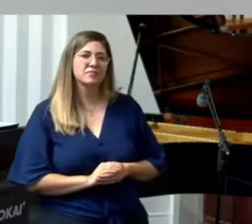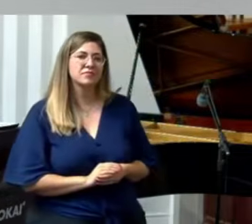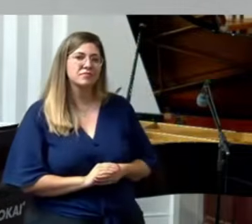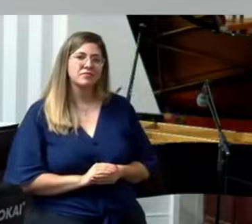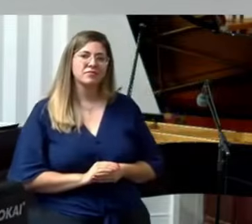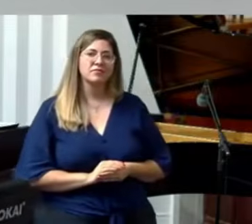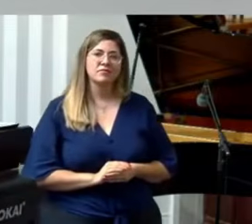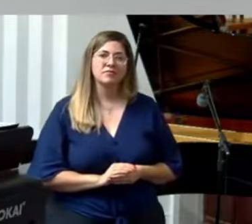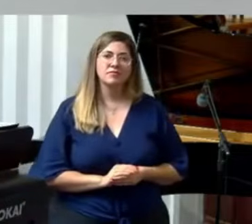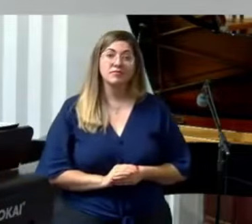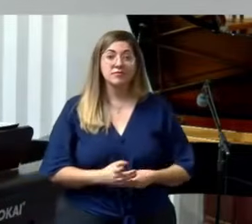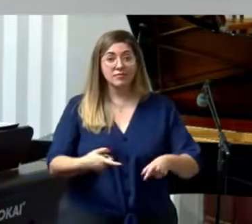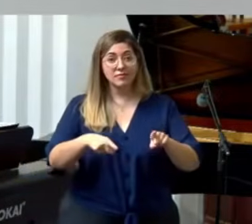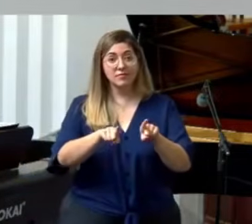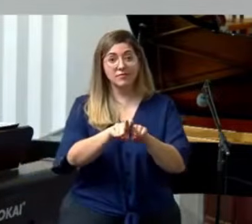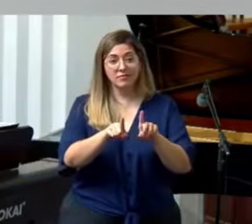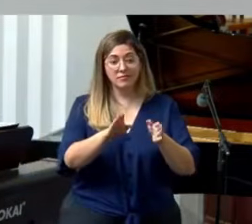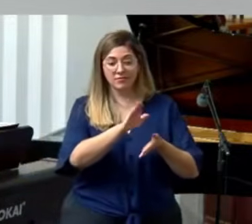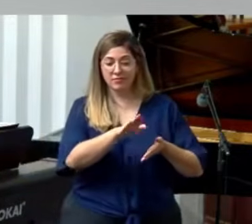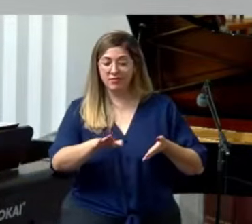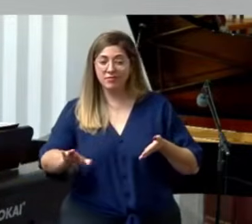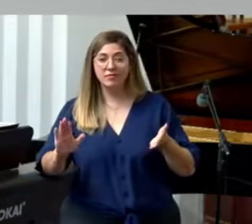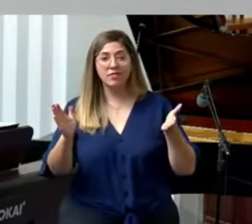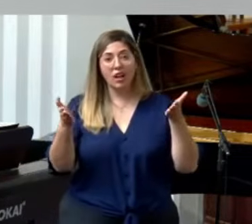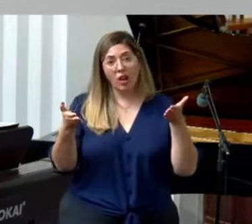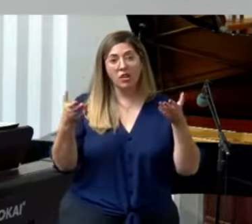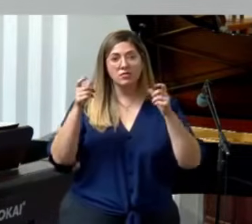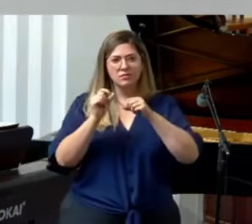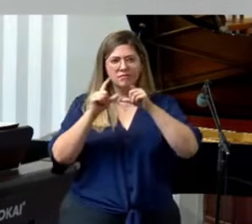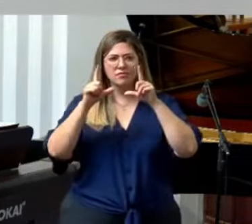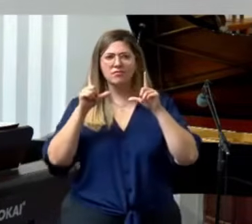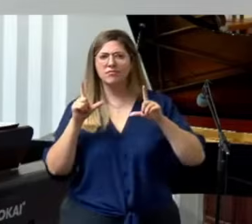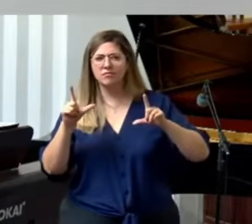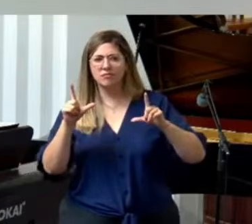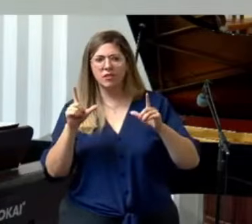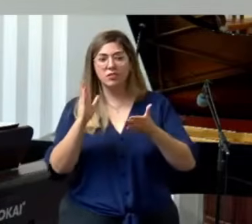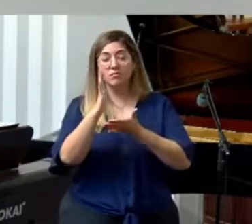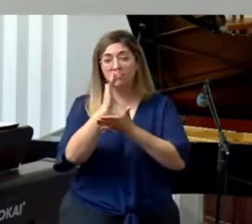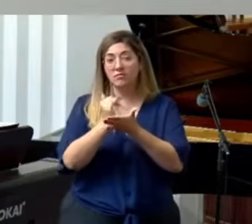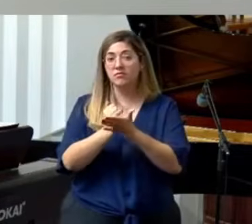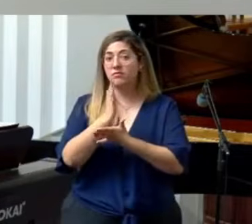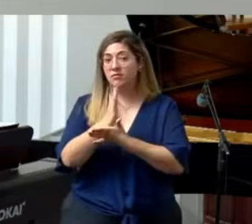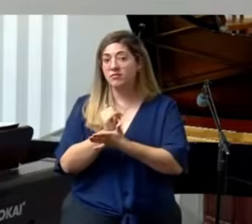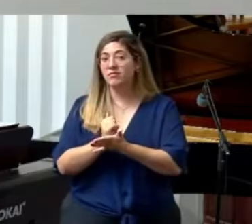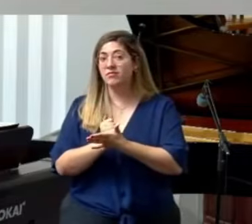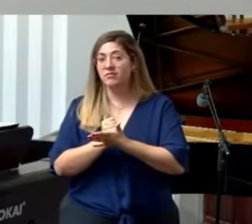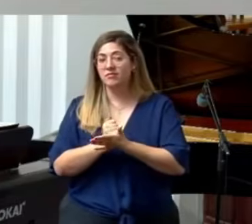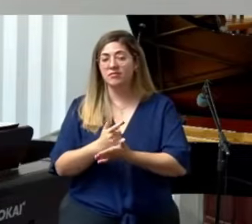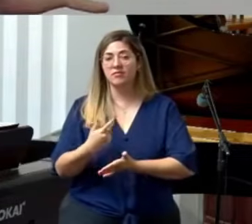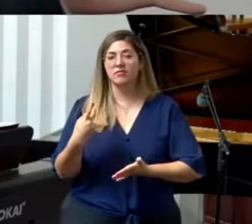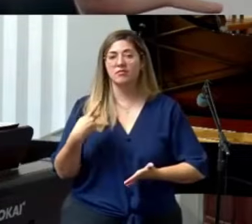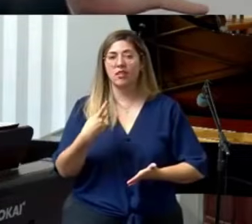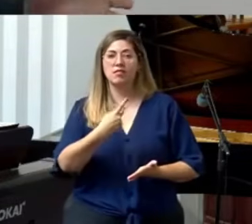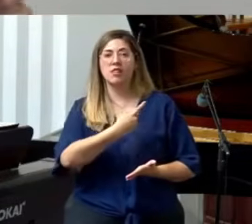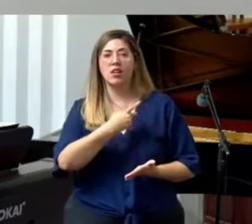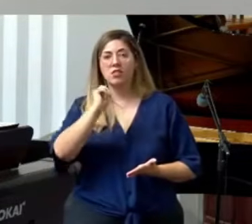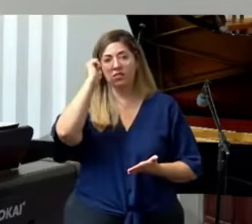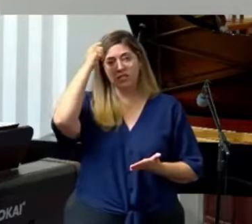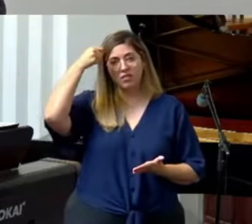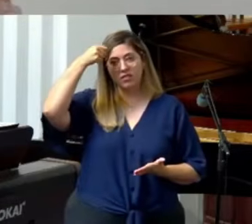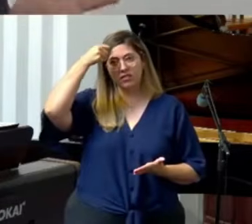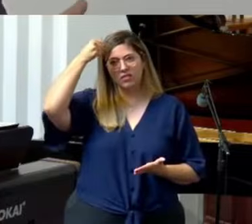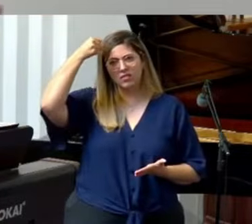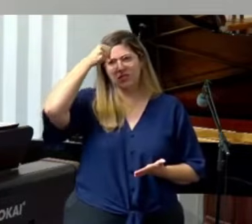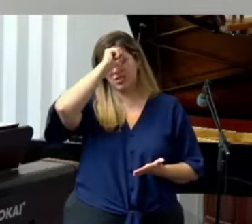informações, fazendo um desenho. Eu gostaria que as crianças nessa manhã, pegando a ideia do reverendo Sérgio no domingo passado, dividissem a folha